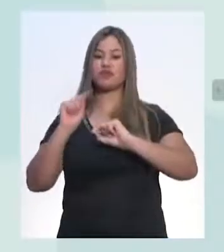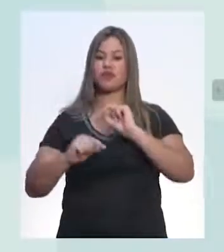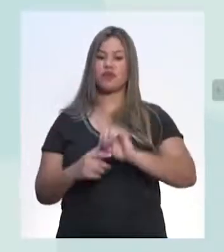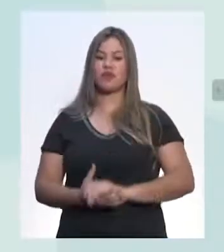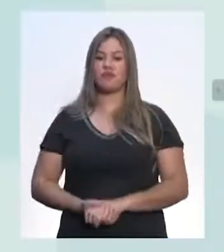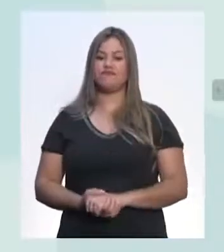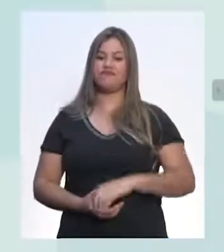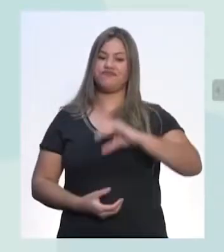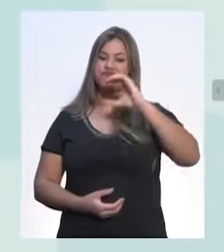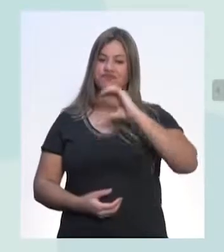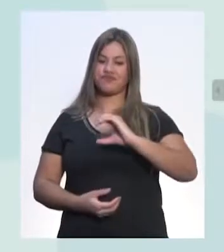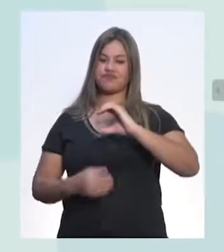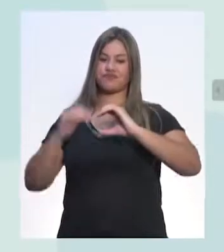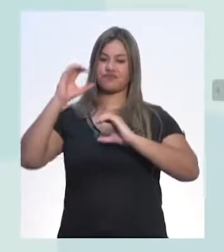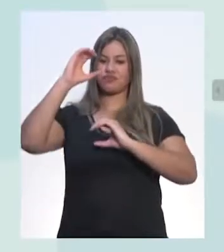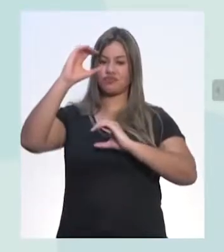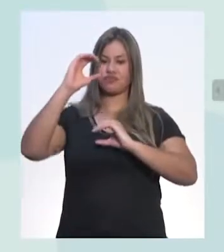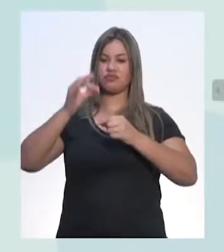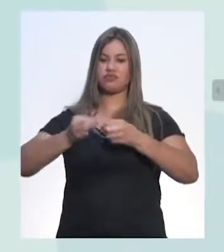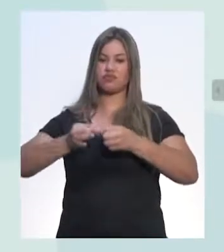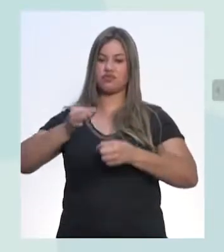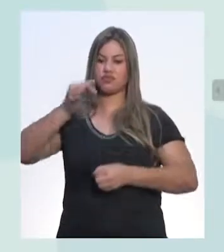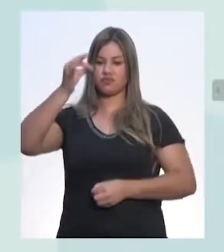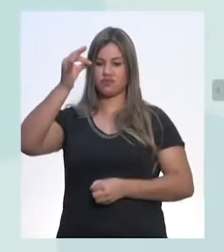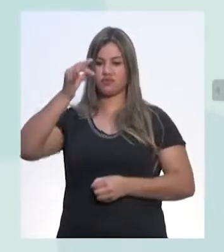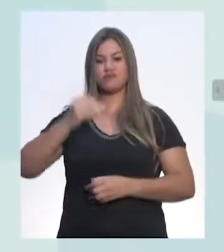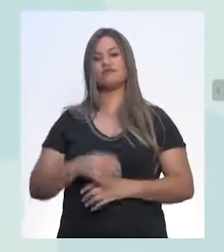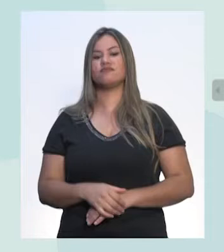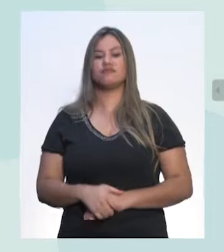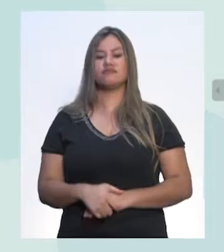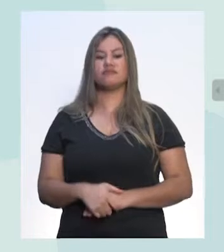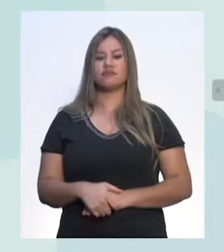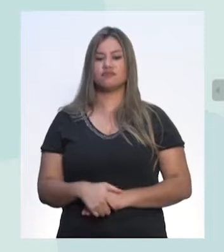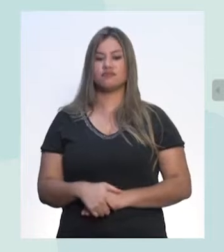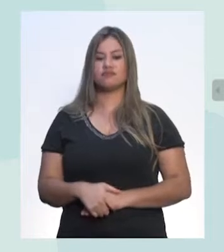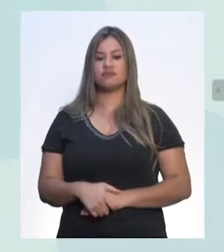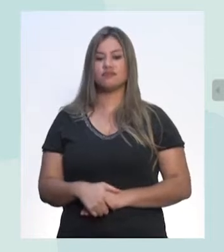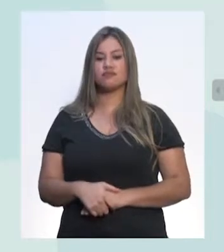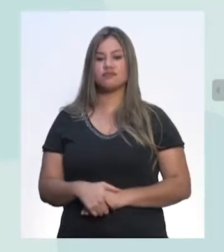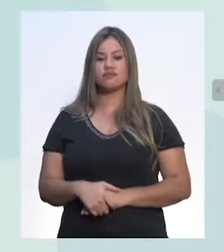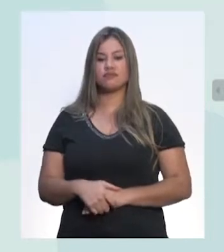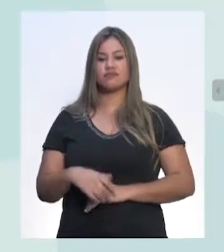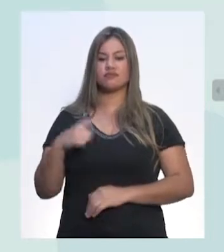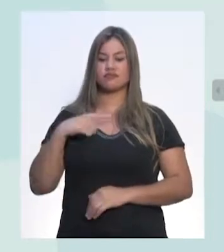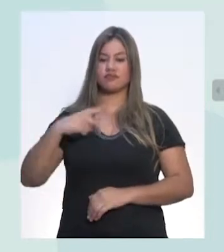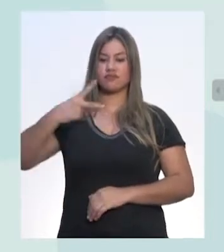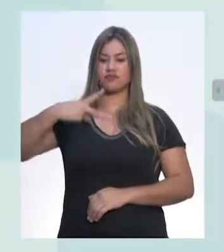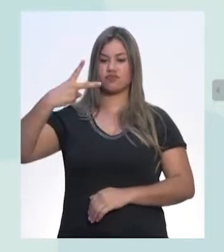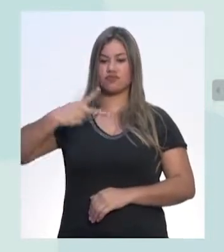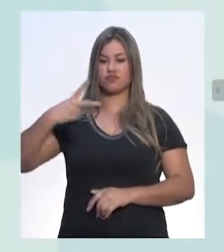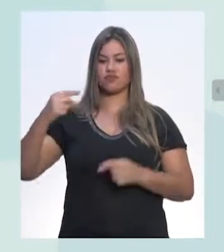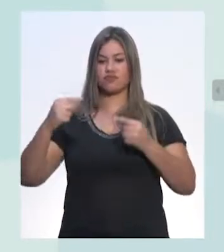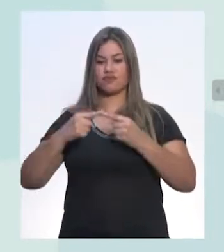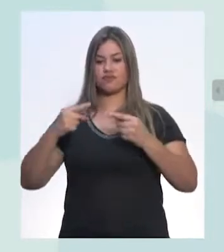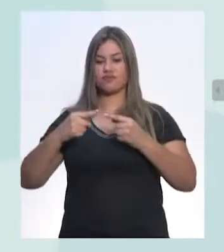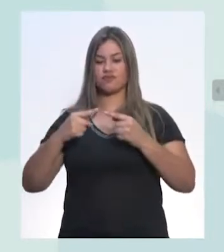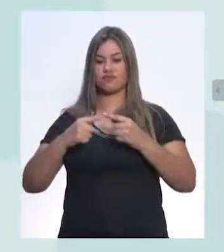Vou chamar de C o comprimento, correto? Eu tenho dois lados que representam